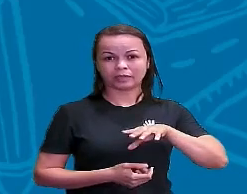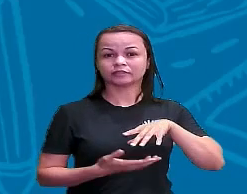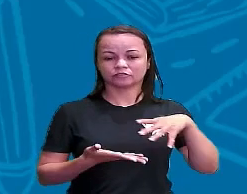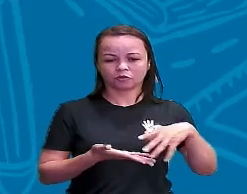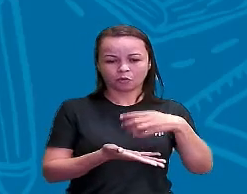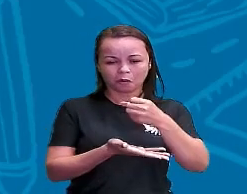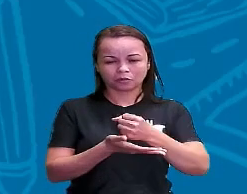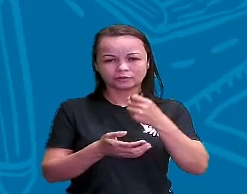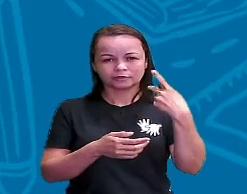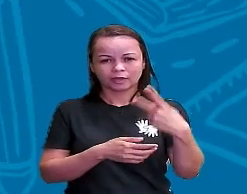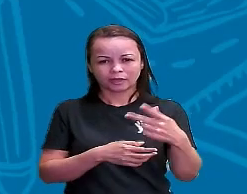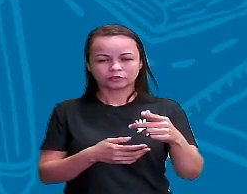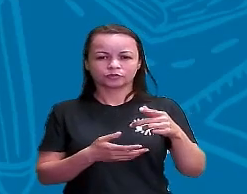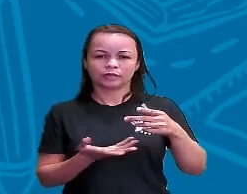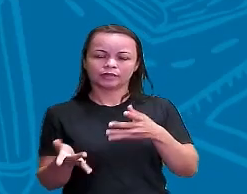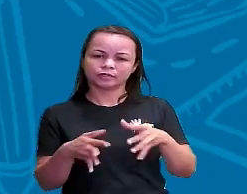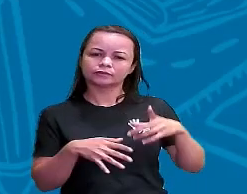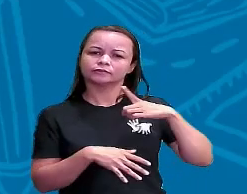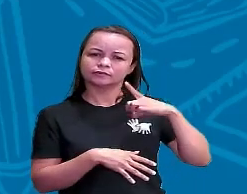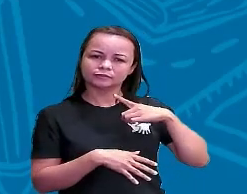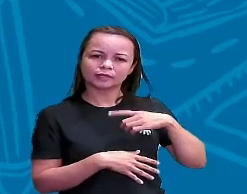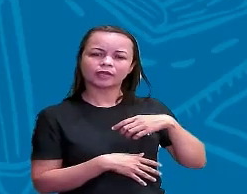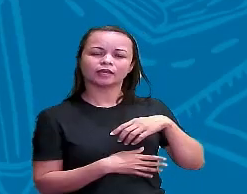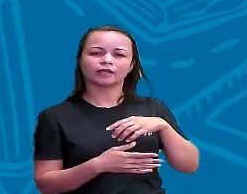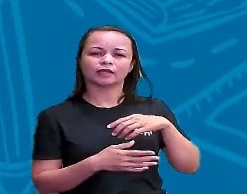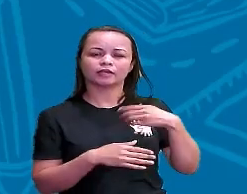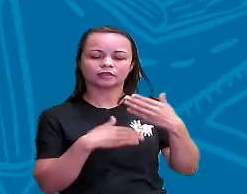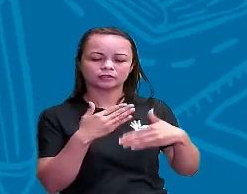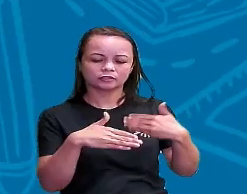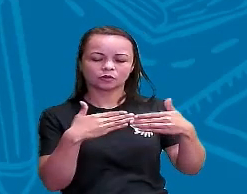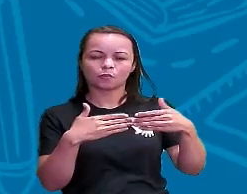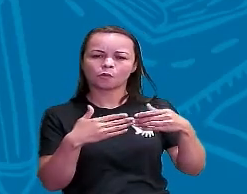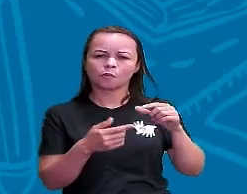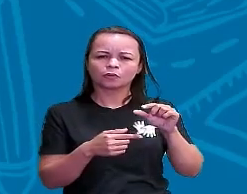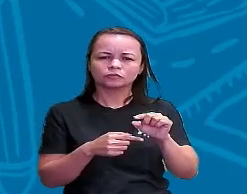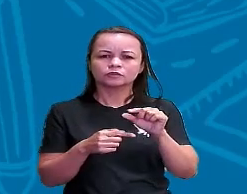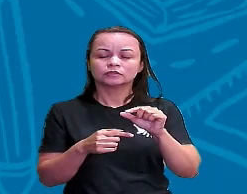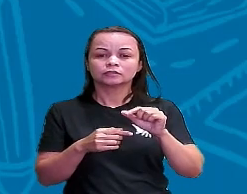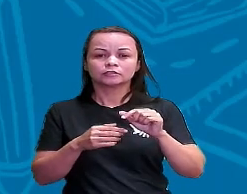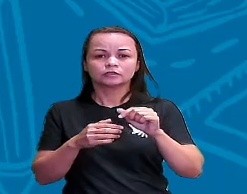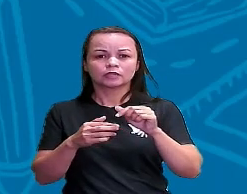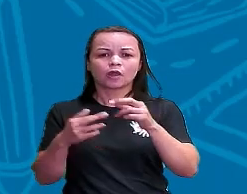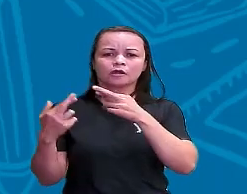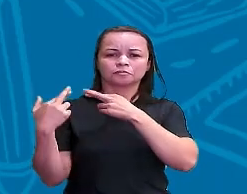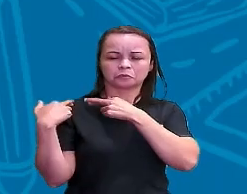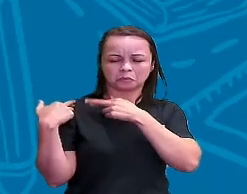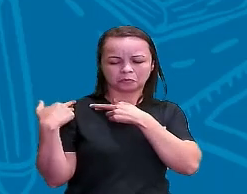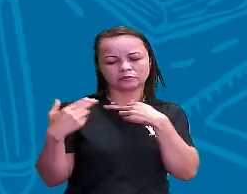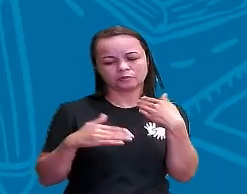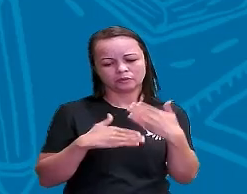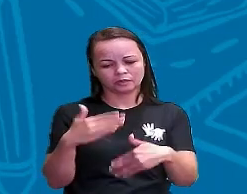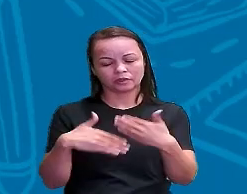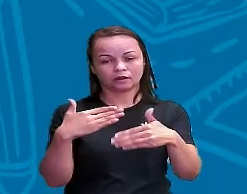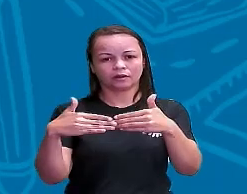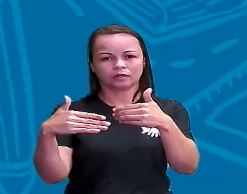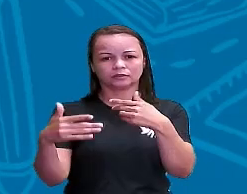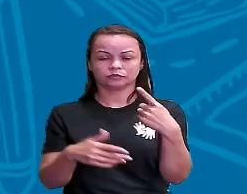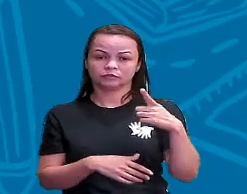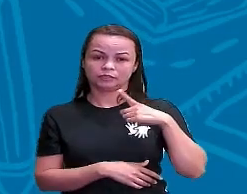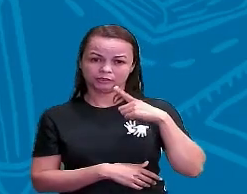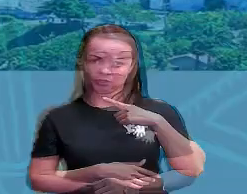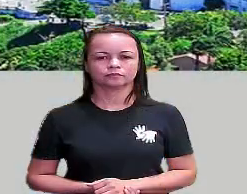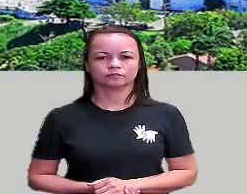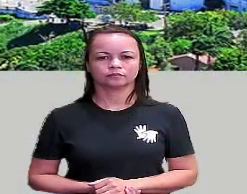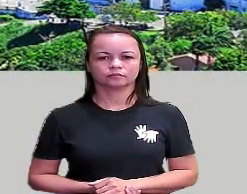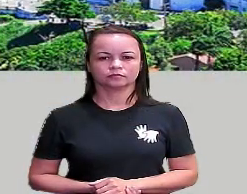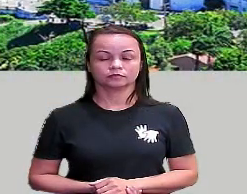Igreja Católica tem, sim, um pontinho de desenvolvimento na nossa sociedade. Ela foi responsável por várias tradições que temos hoje em